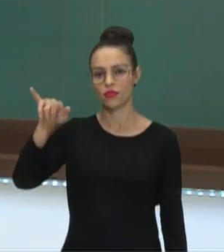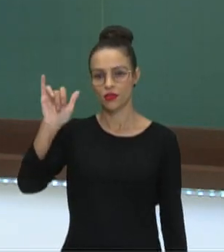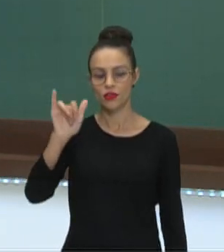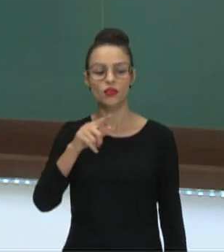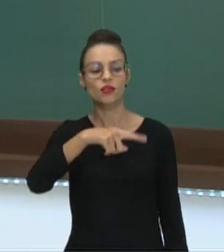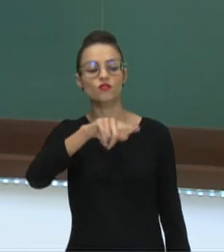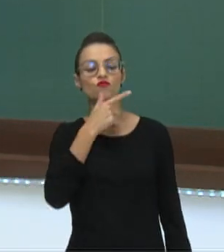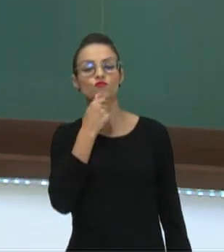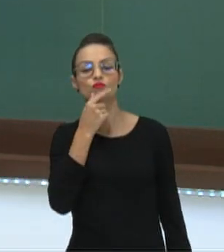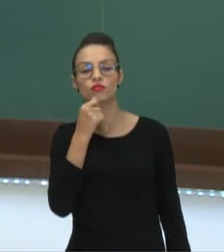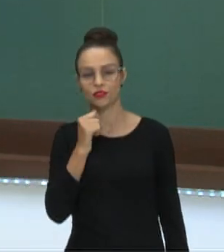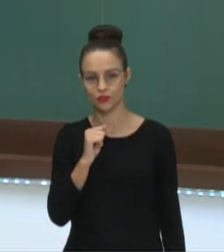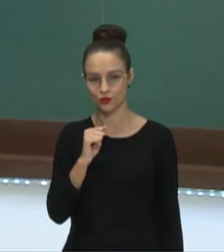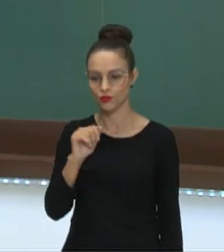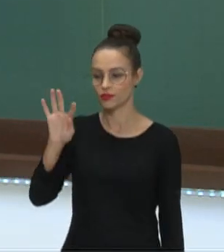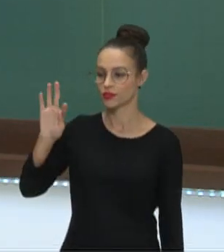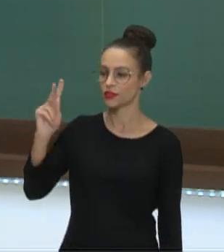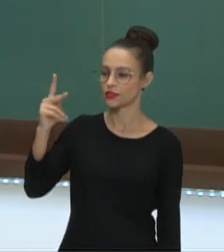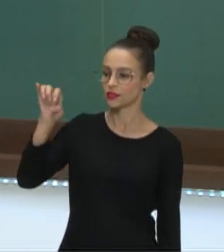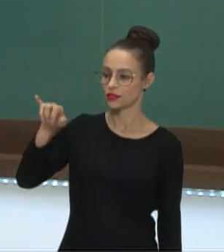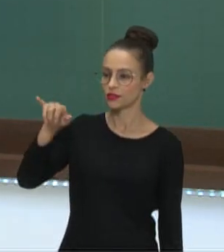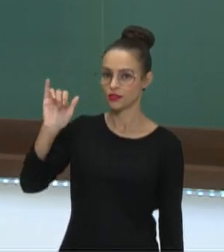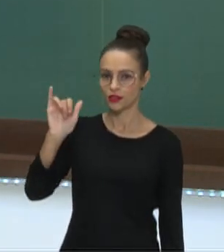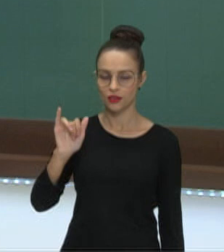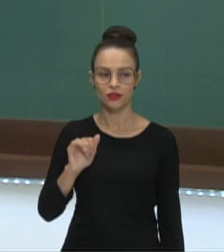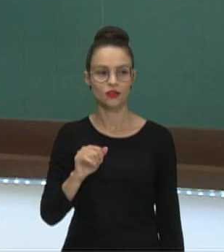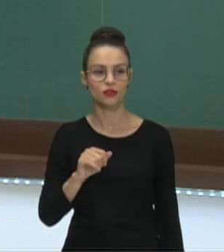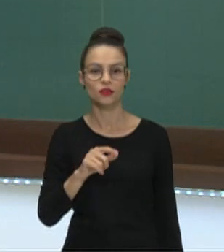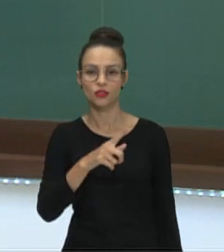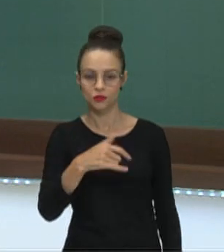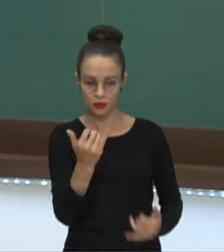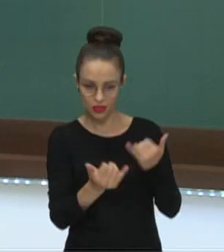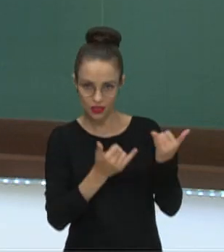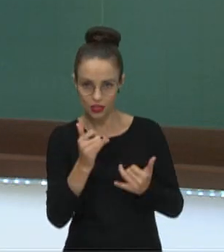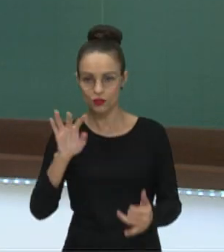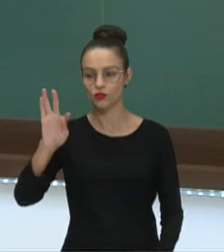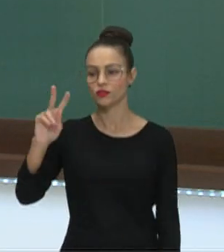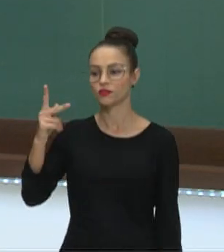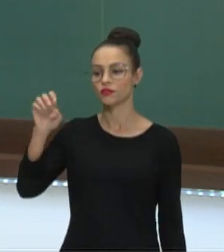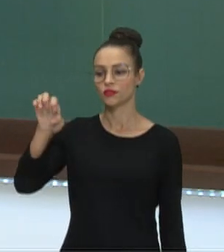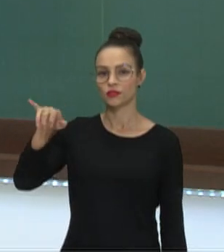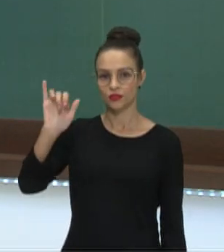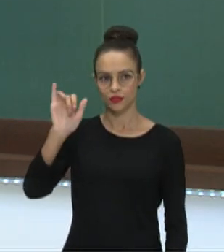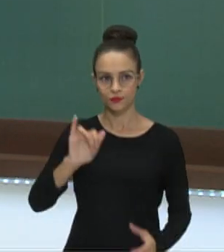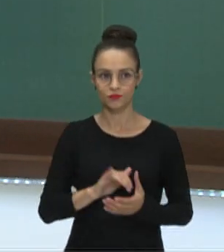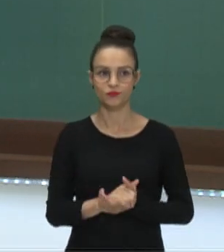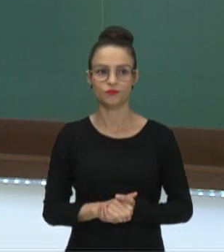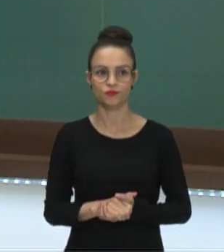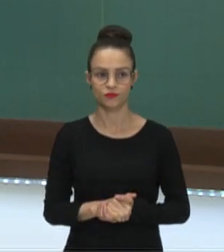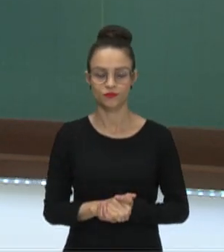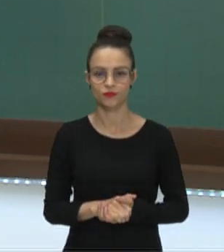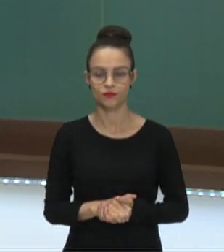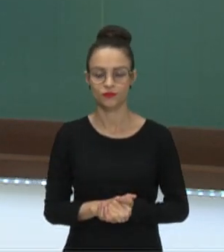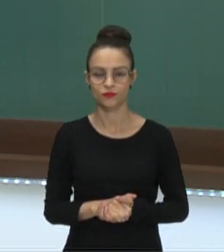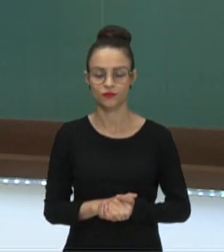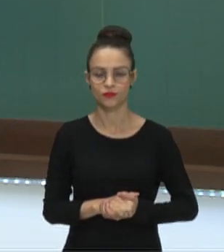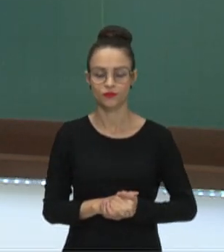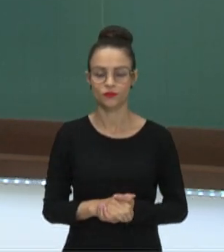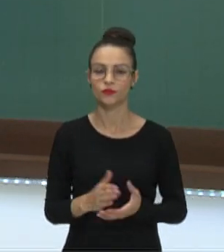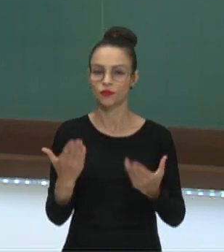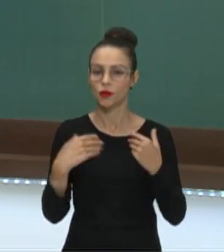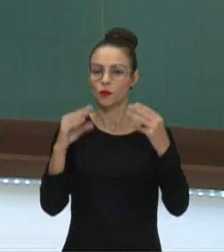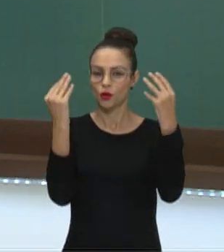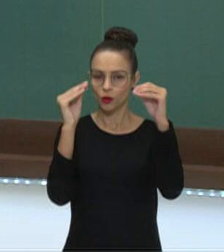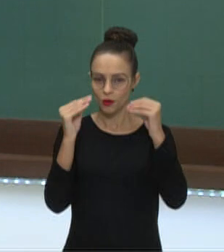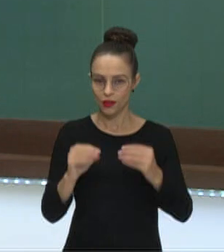they. Os brinquedos, they. Ok? Perfect. Então, olha lá. Vamos completar